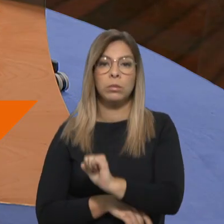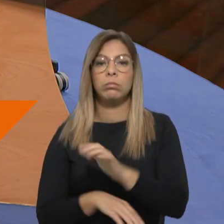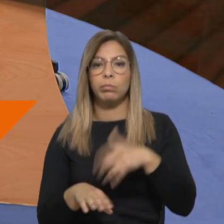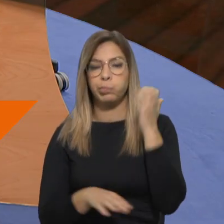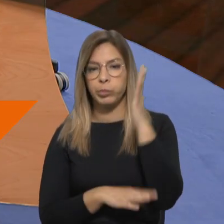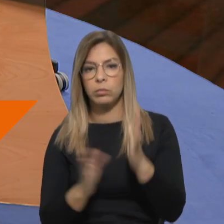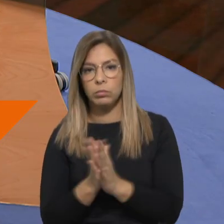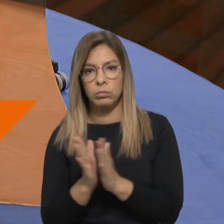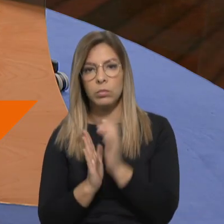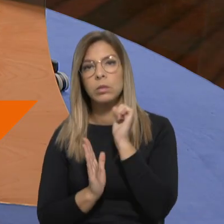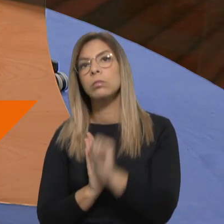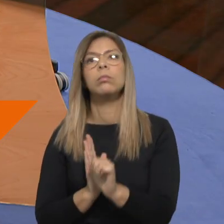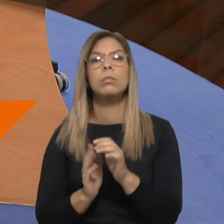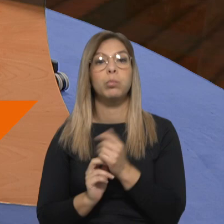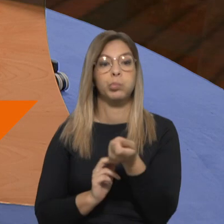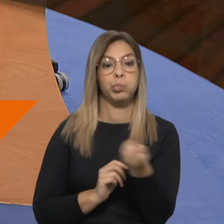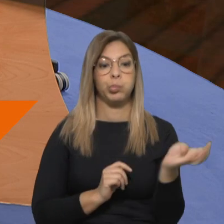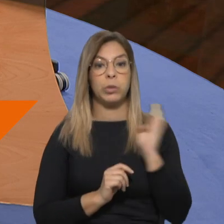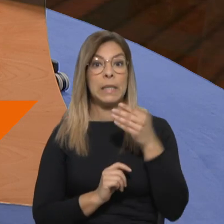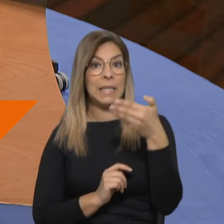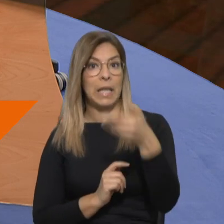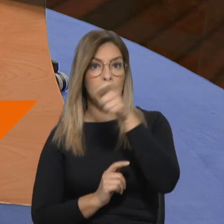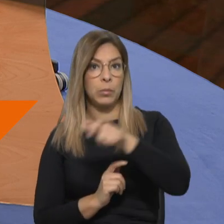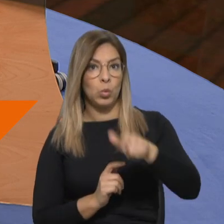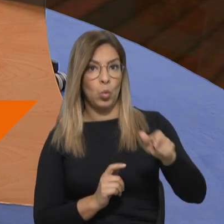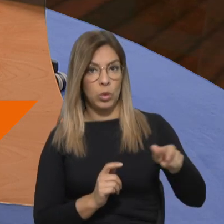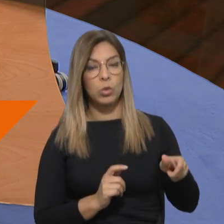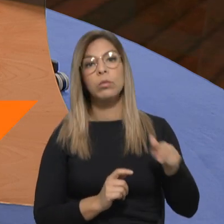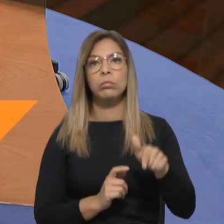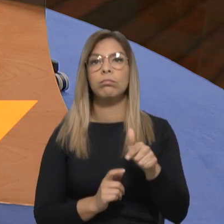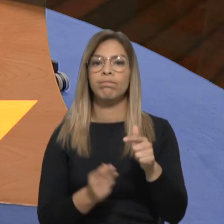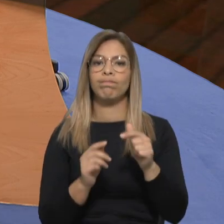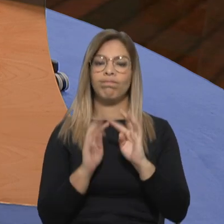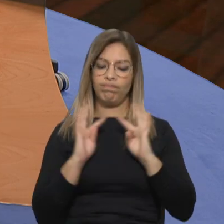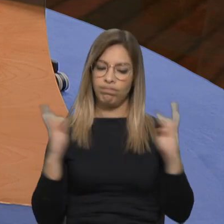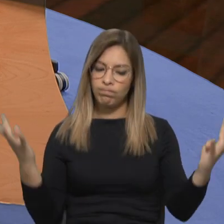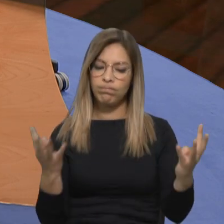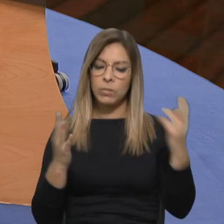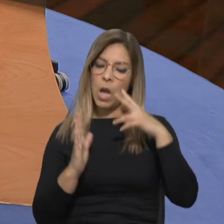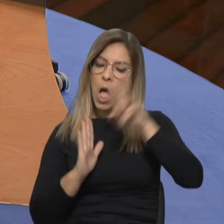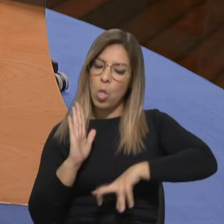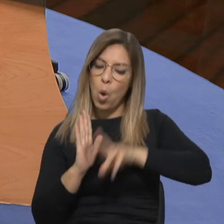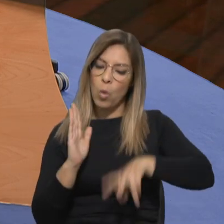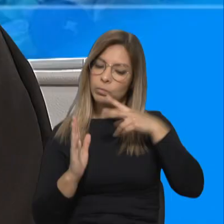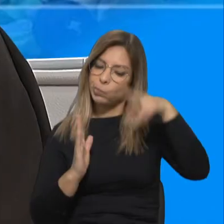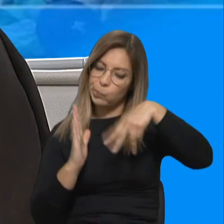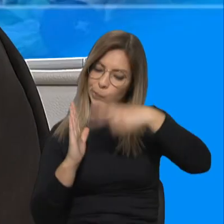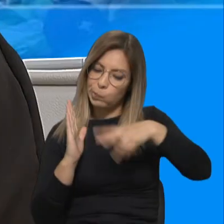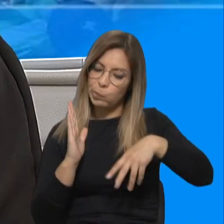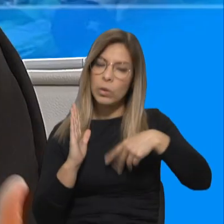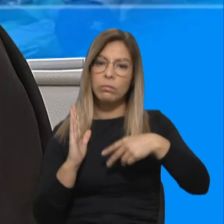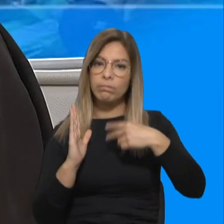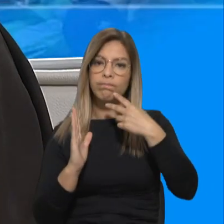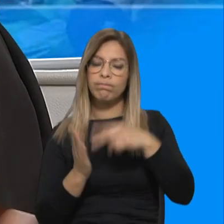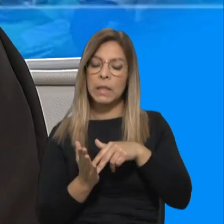Institutos Religiosos. Dá 7 e são essas 7 pessoas que vão ter que reunir, vão ter que olhar para todos os relatórios que terão à sua frente e